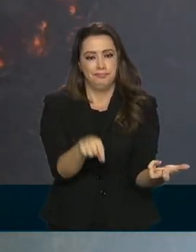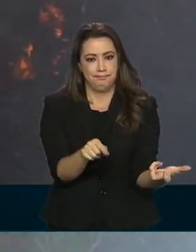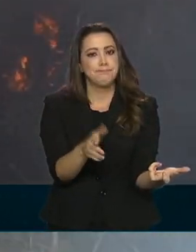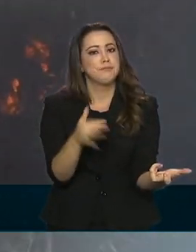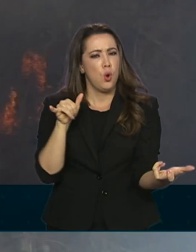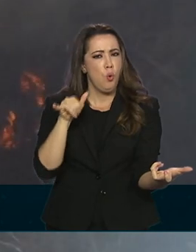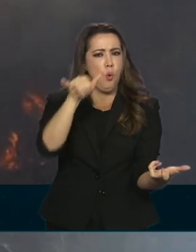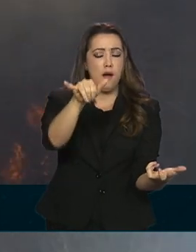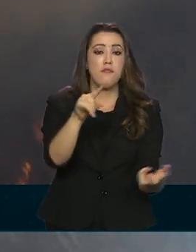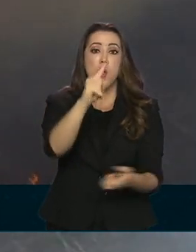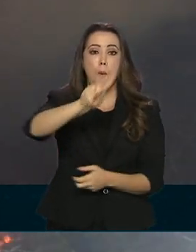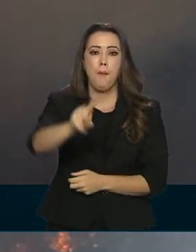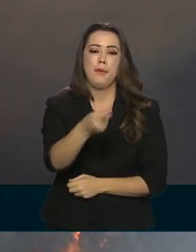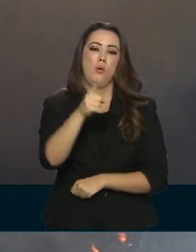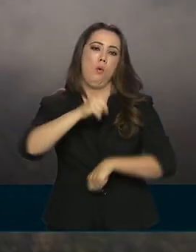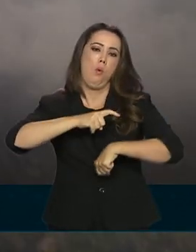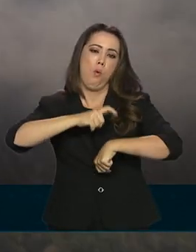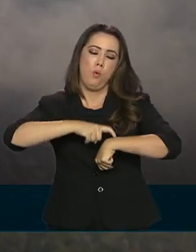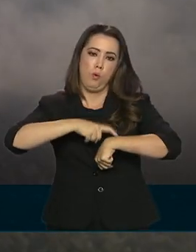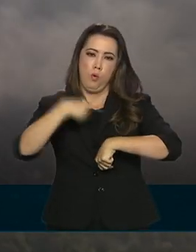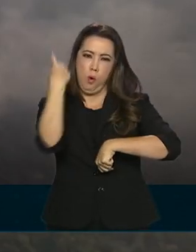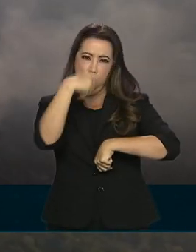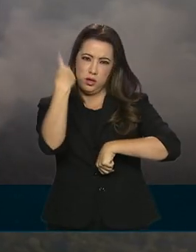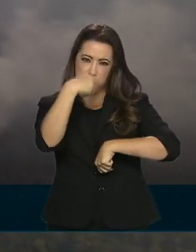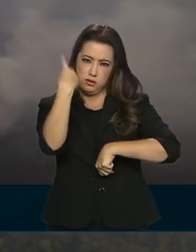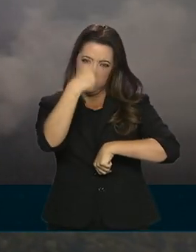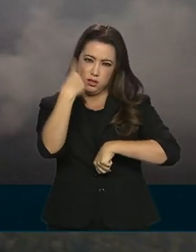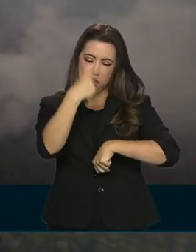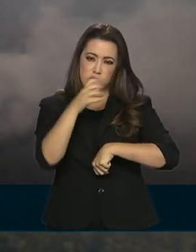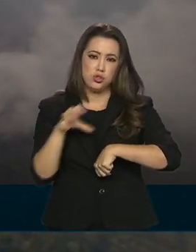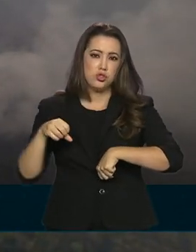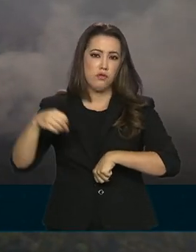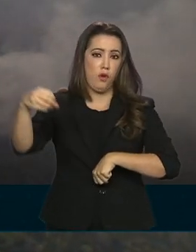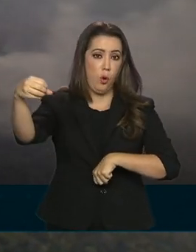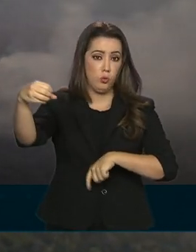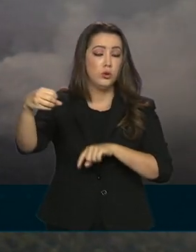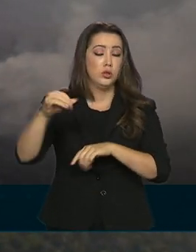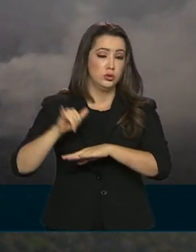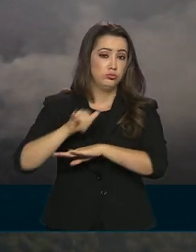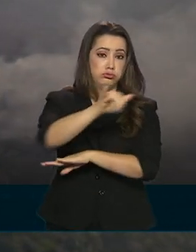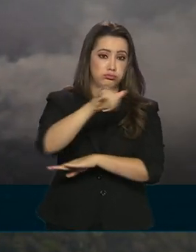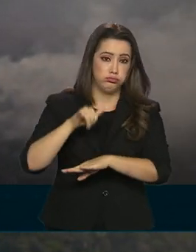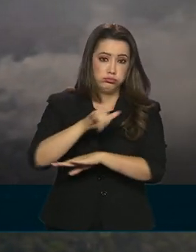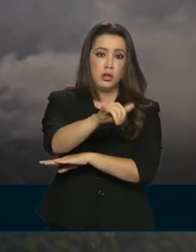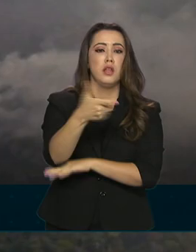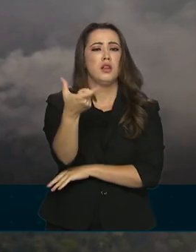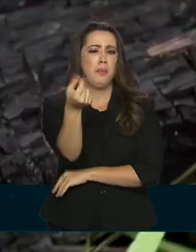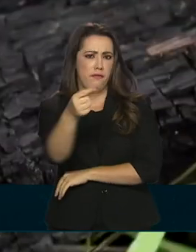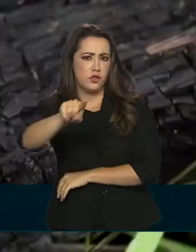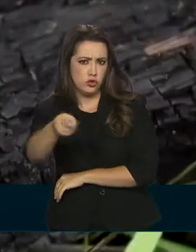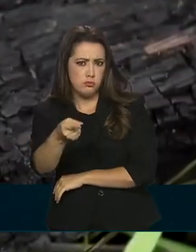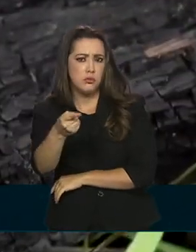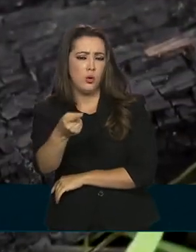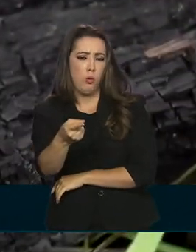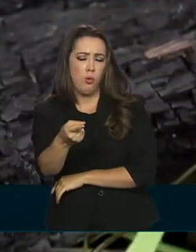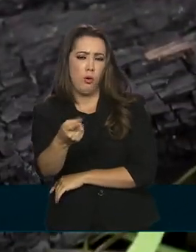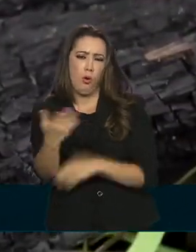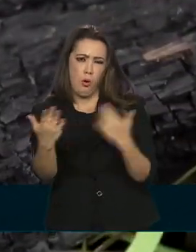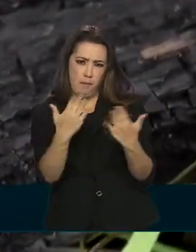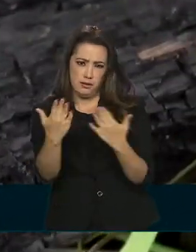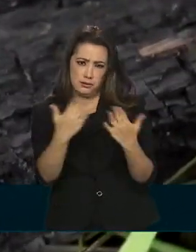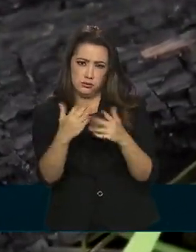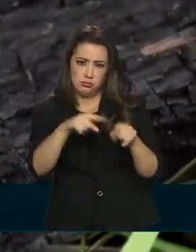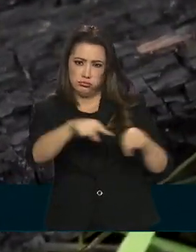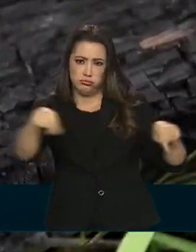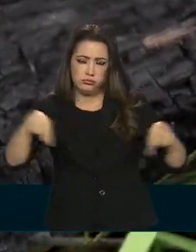mais de mil horas de voo e para armazenar o equivalente a 20 mil caixas d'água. Além das aeronaves, o governo também